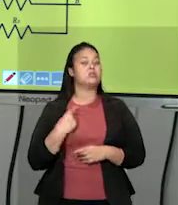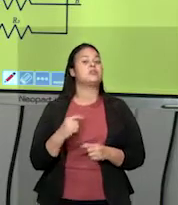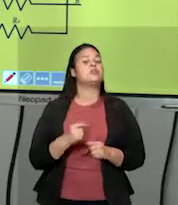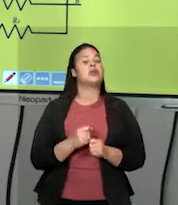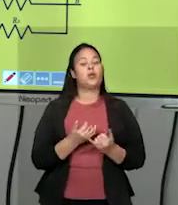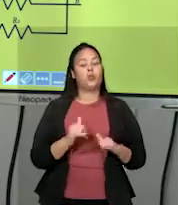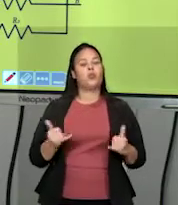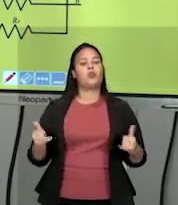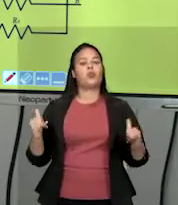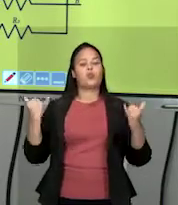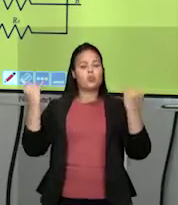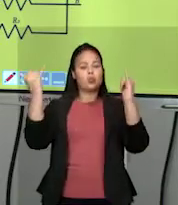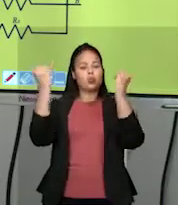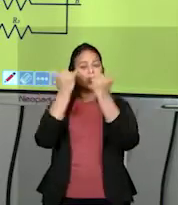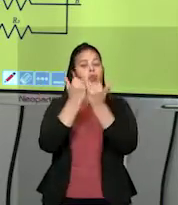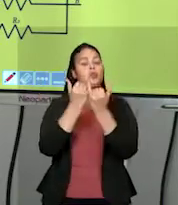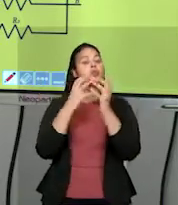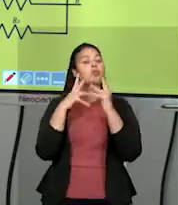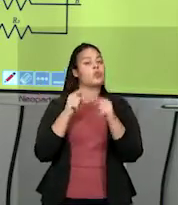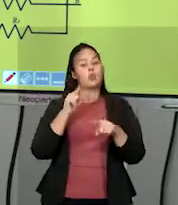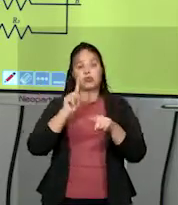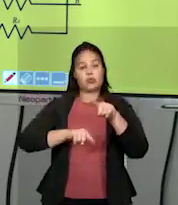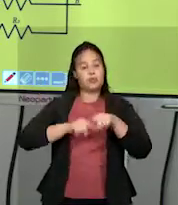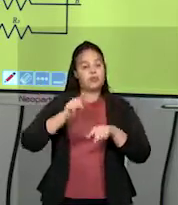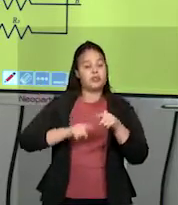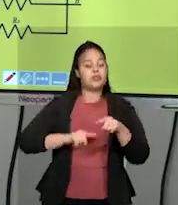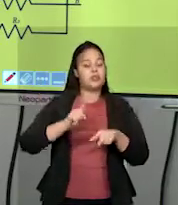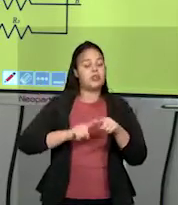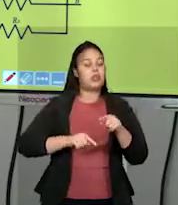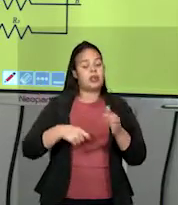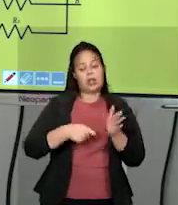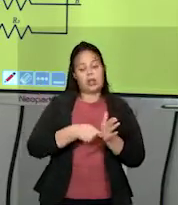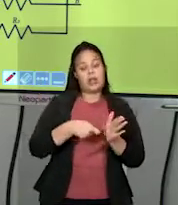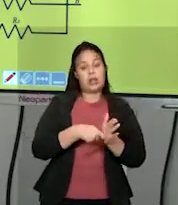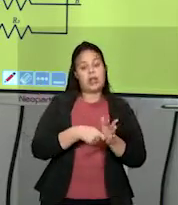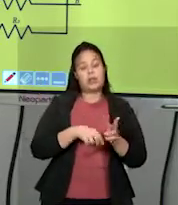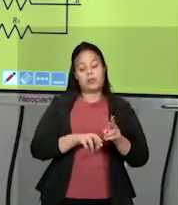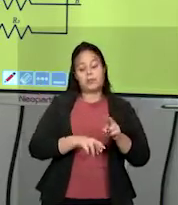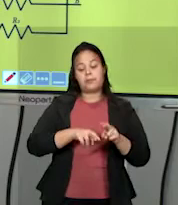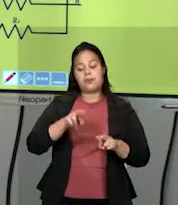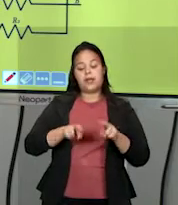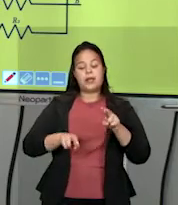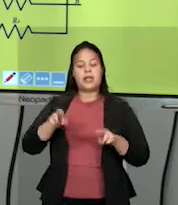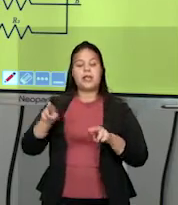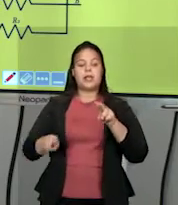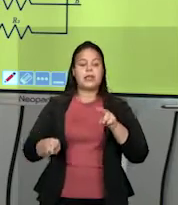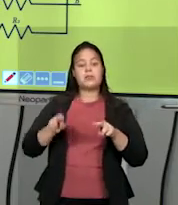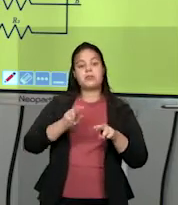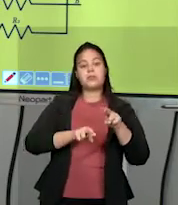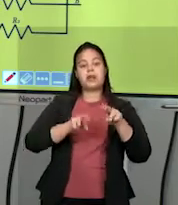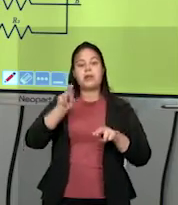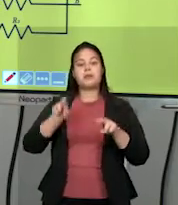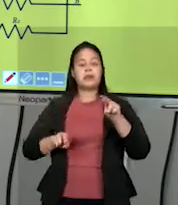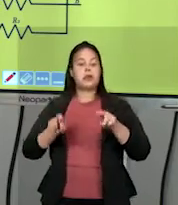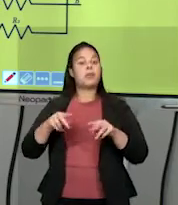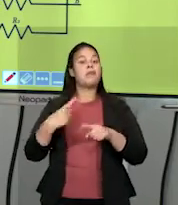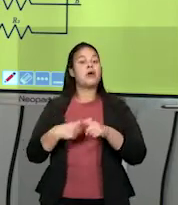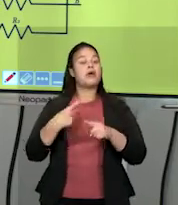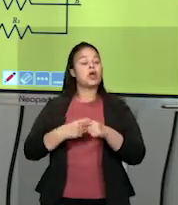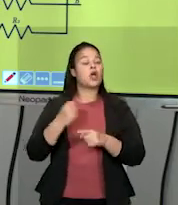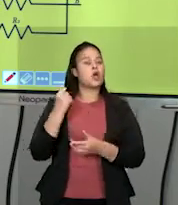circuitos, todos os equipamentos, eles estão ligados em paralelo. Por quê? Porque todos os equipamentos que a gente compra, todos